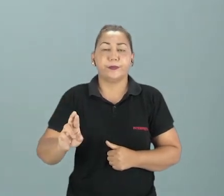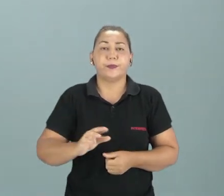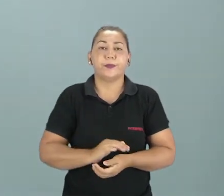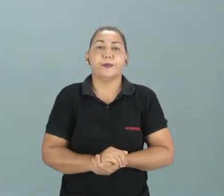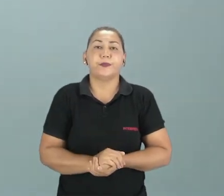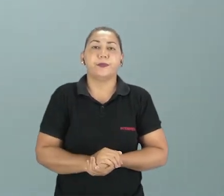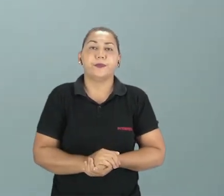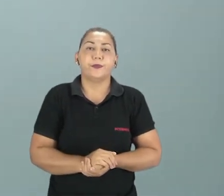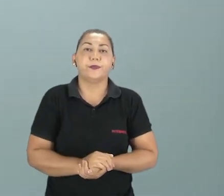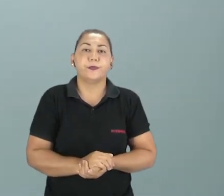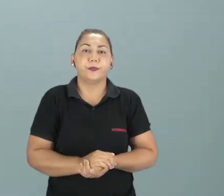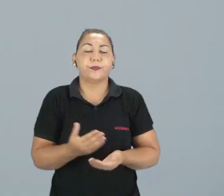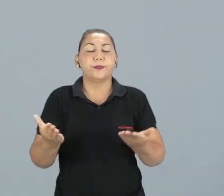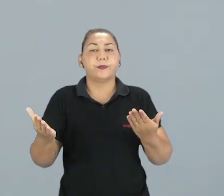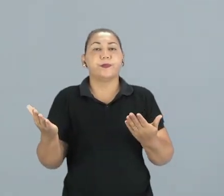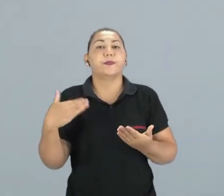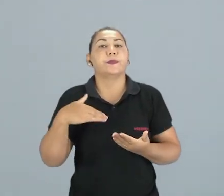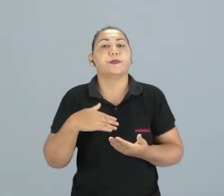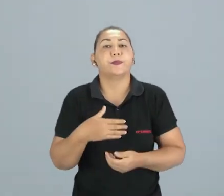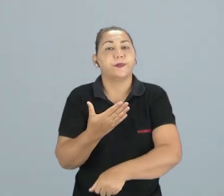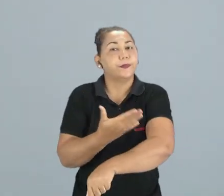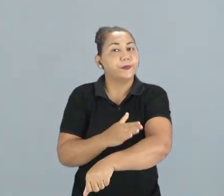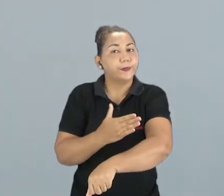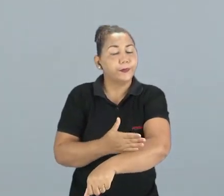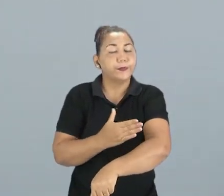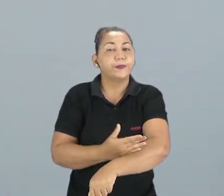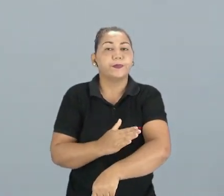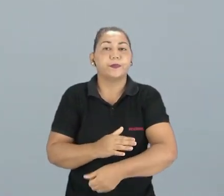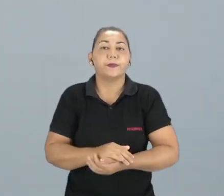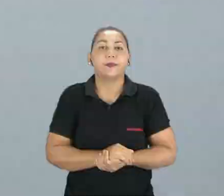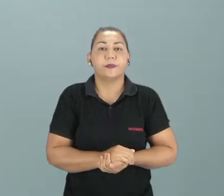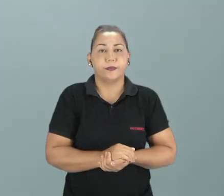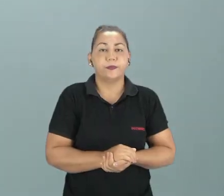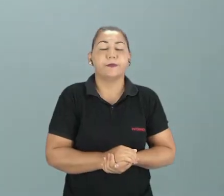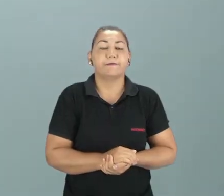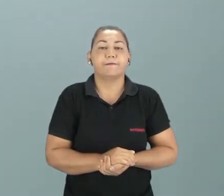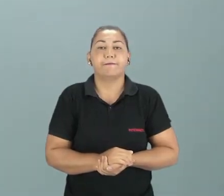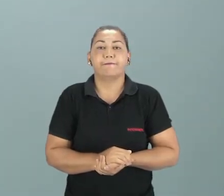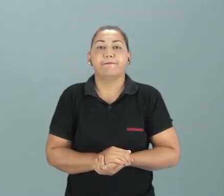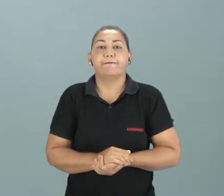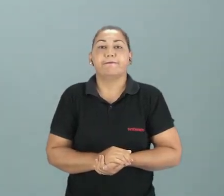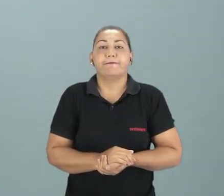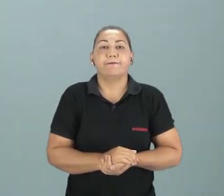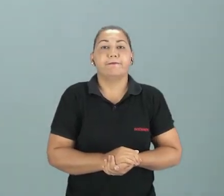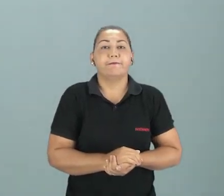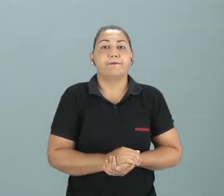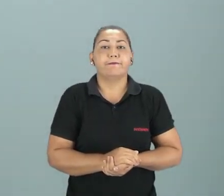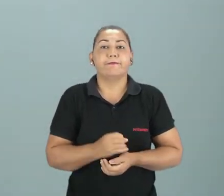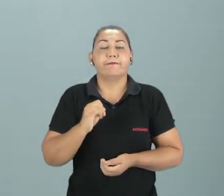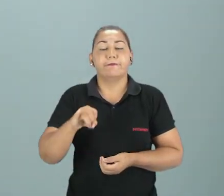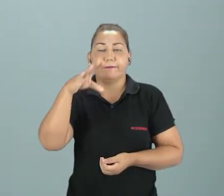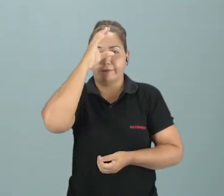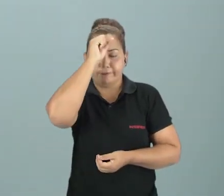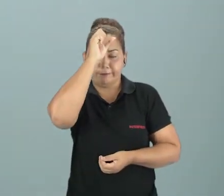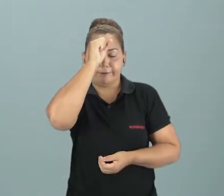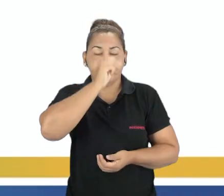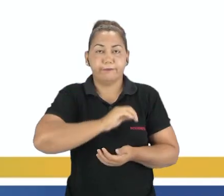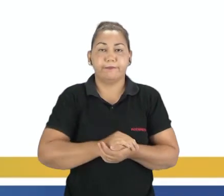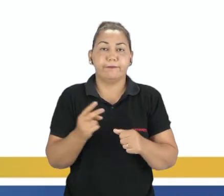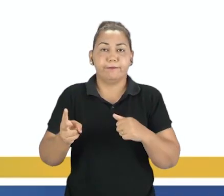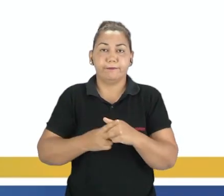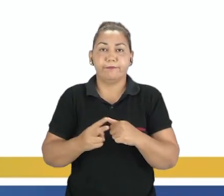vamos ao exercitando para sabermos se realmente nós aprendemos sobre concordância verbal. Observe.